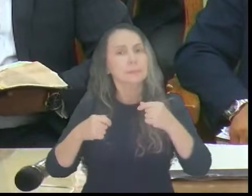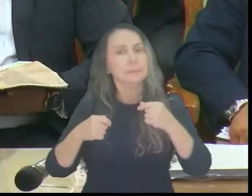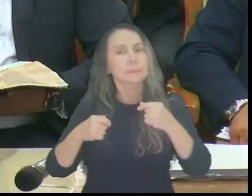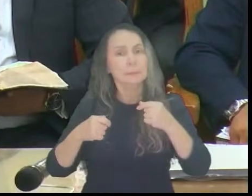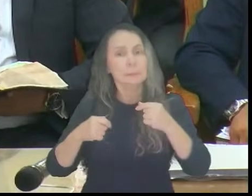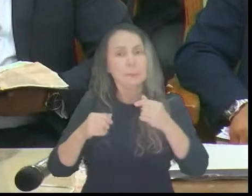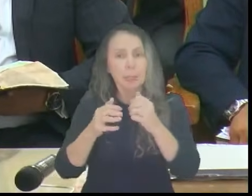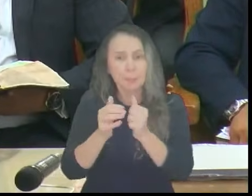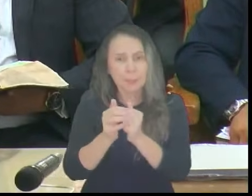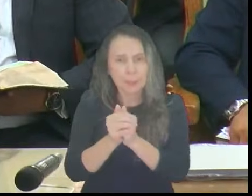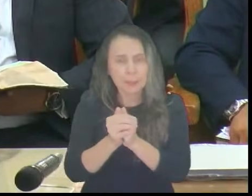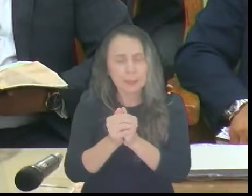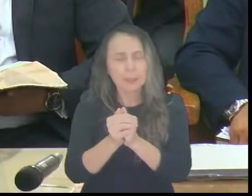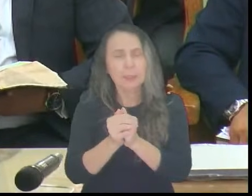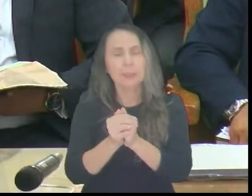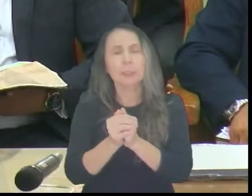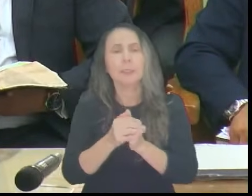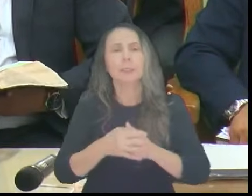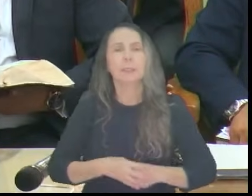nome de Jesus?